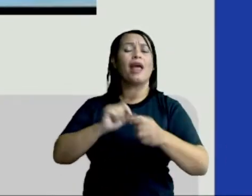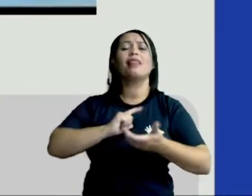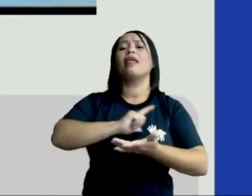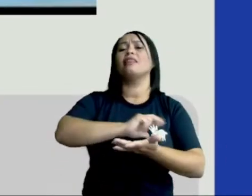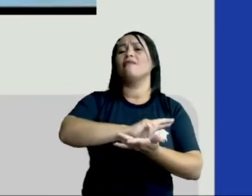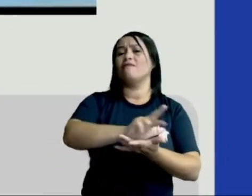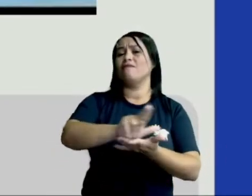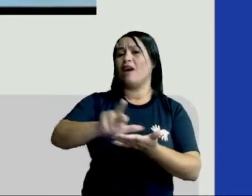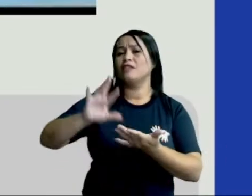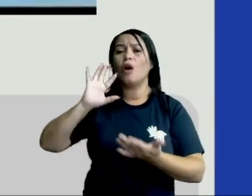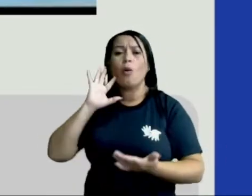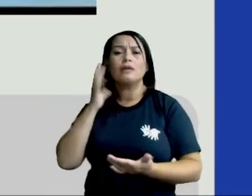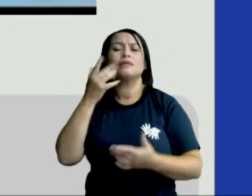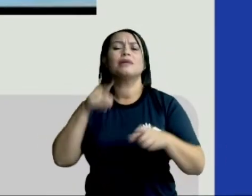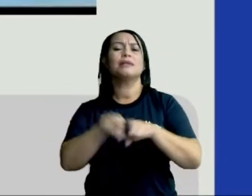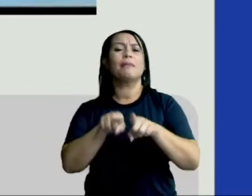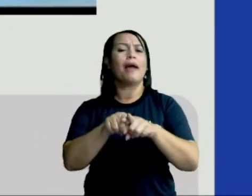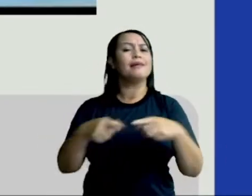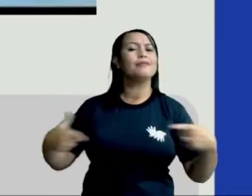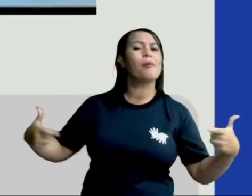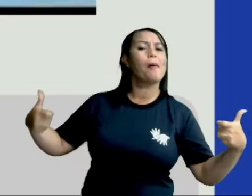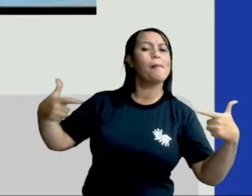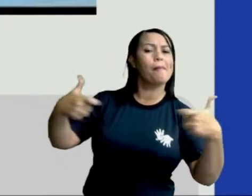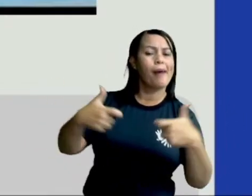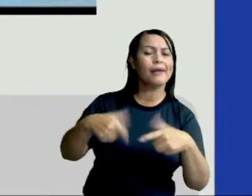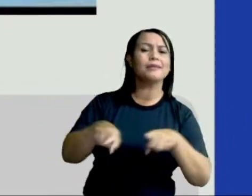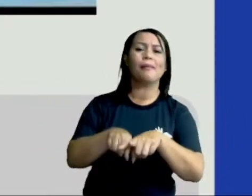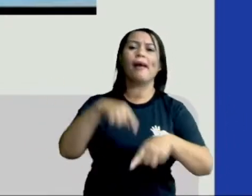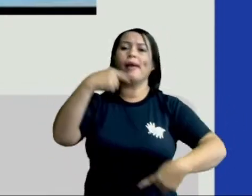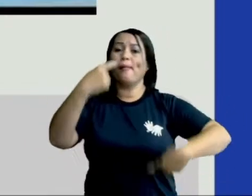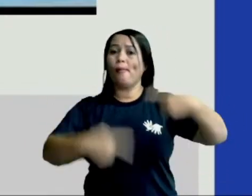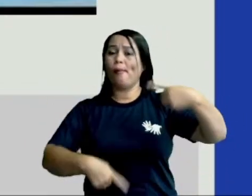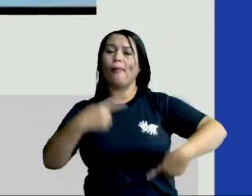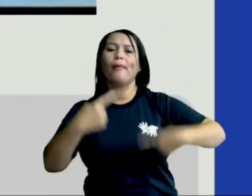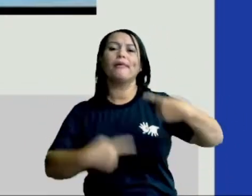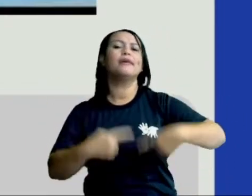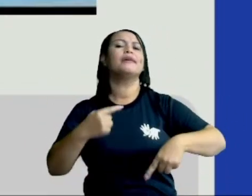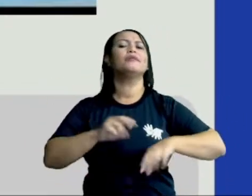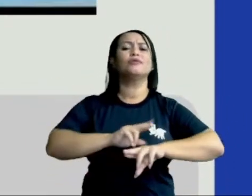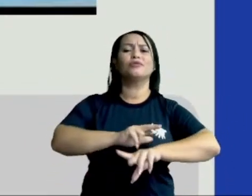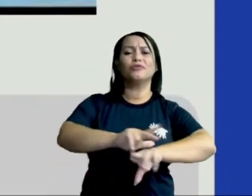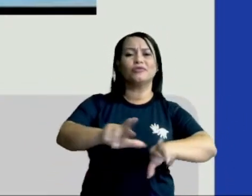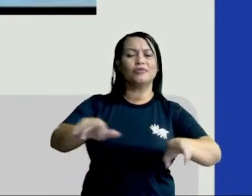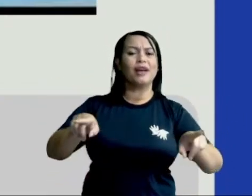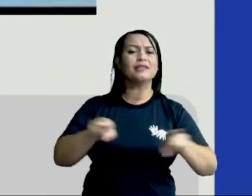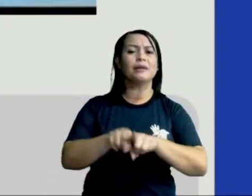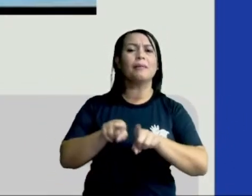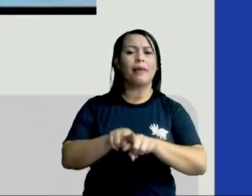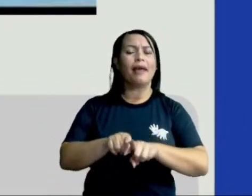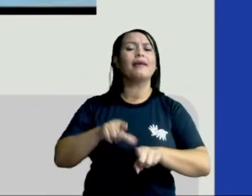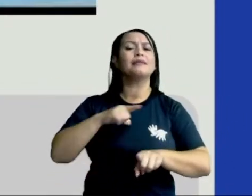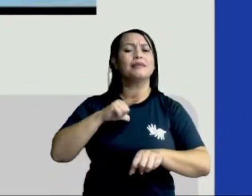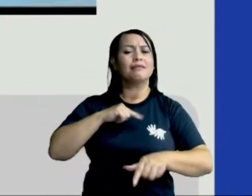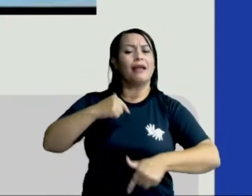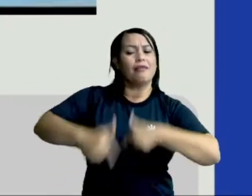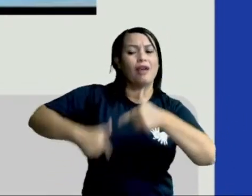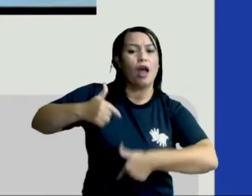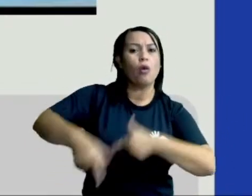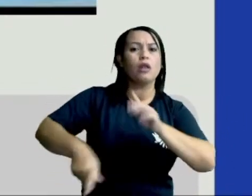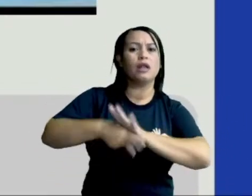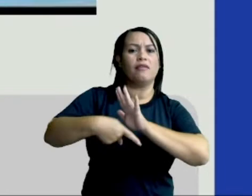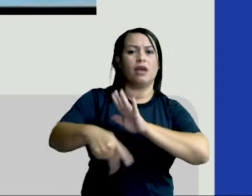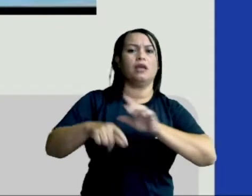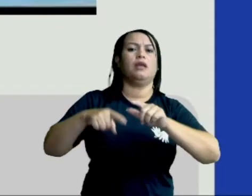diversos acontecimentos ou embates políticos, os embates, as batalhas que se travou aqui